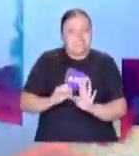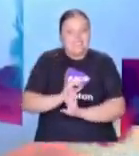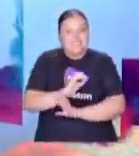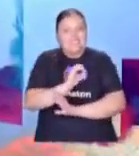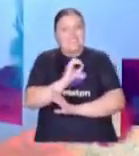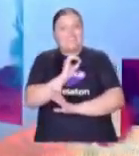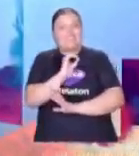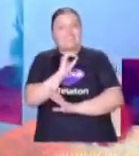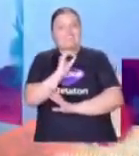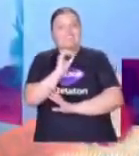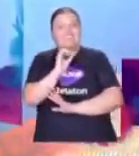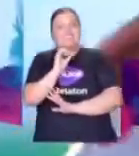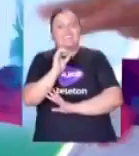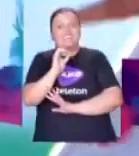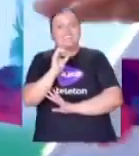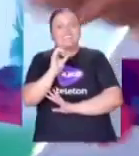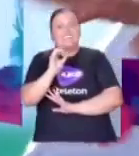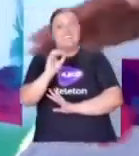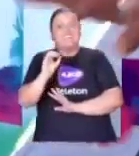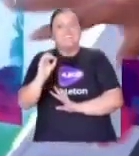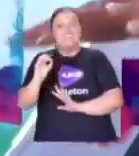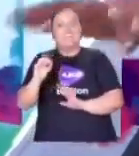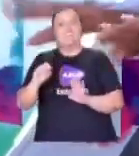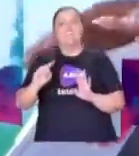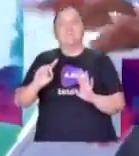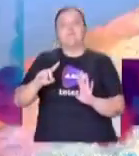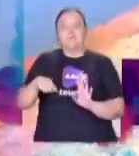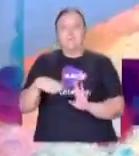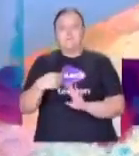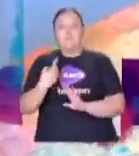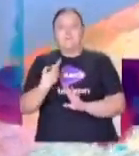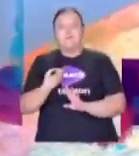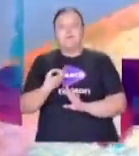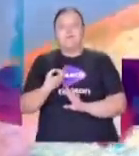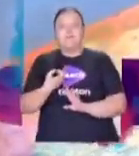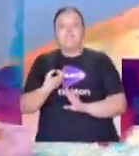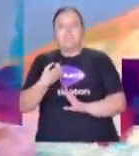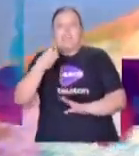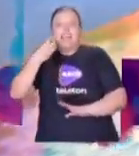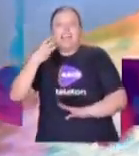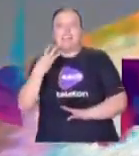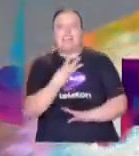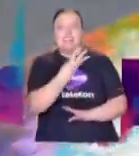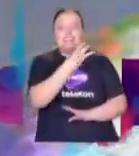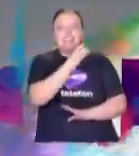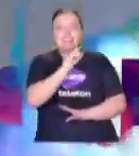zero. Tá indo bem, vai. Mais um zero. Agora que eu quero ver.